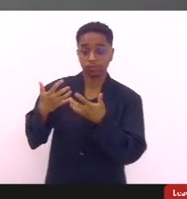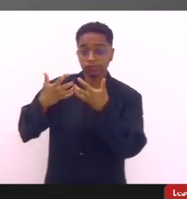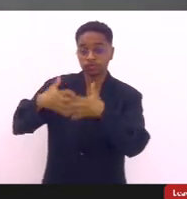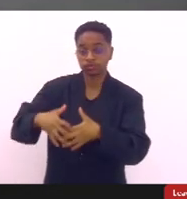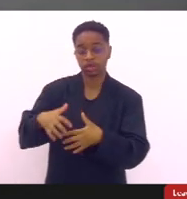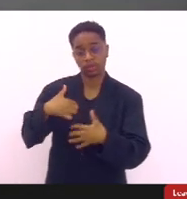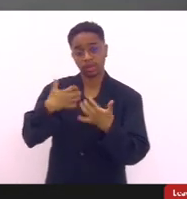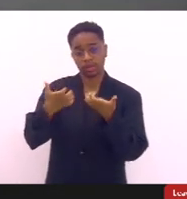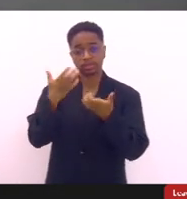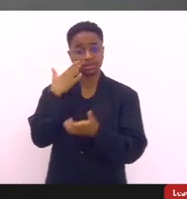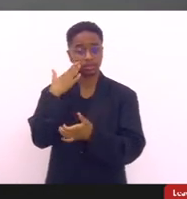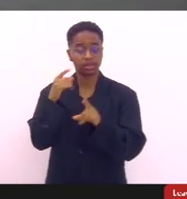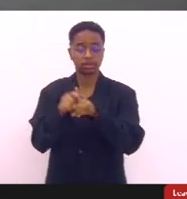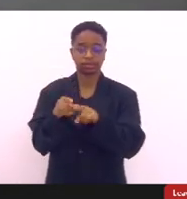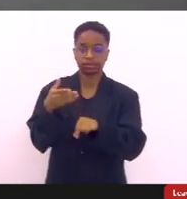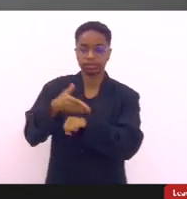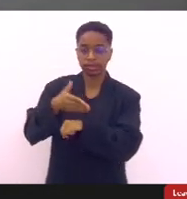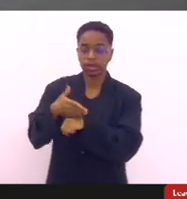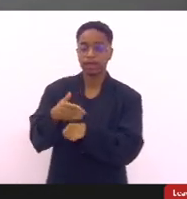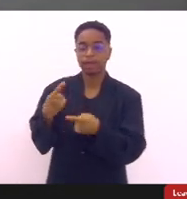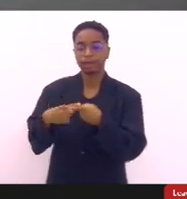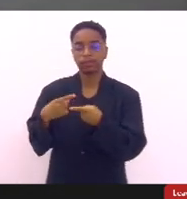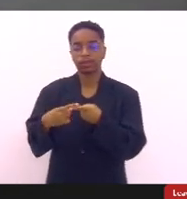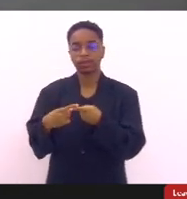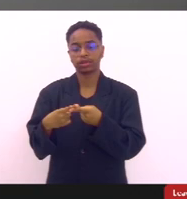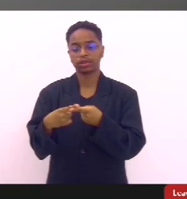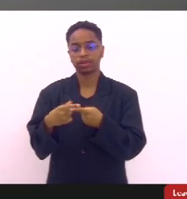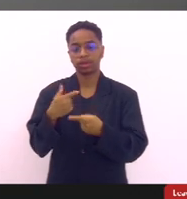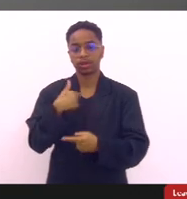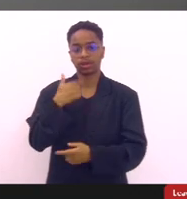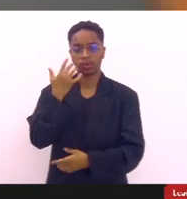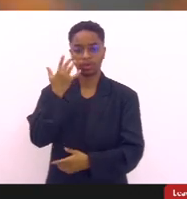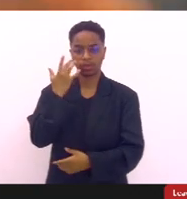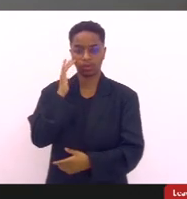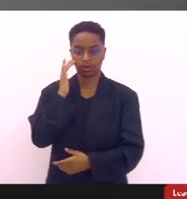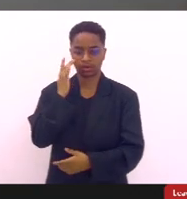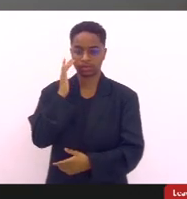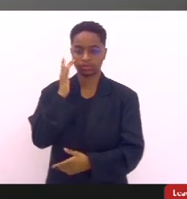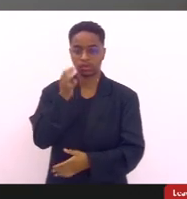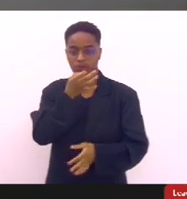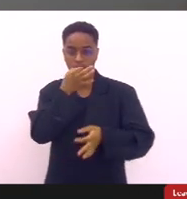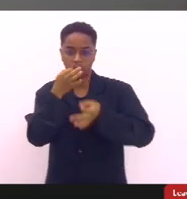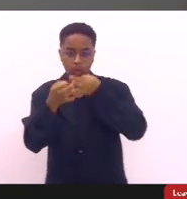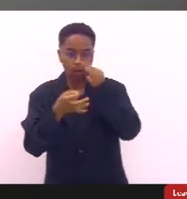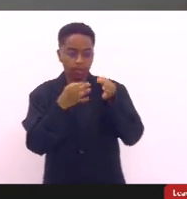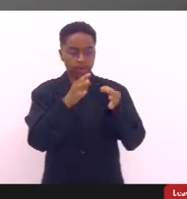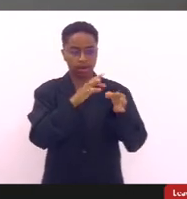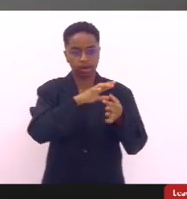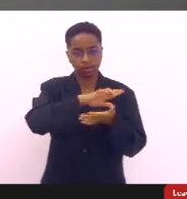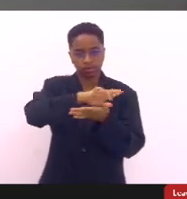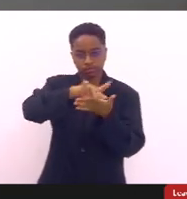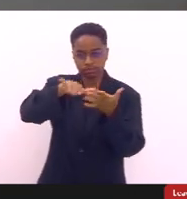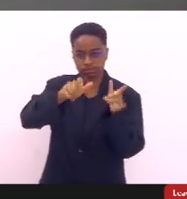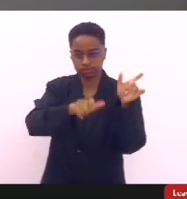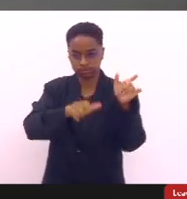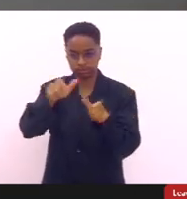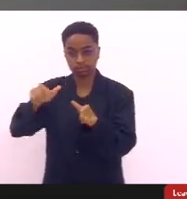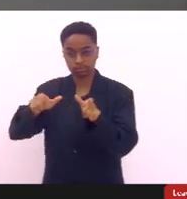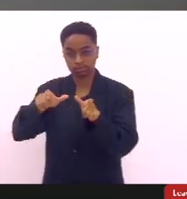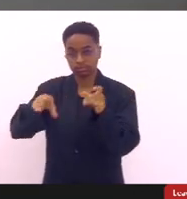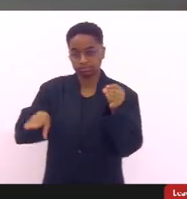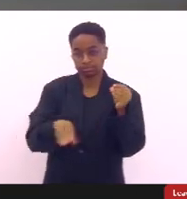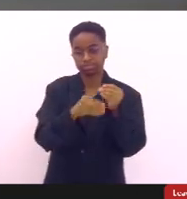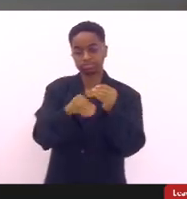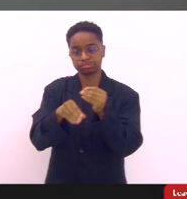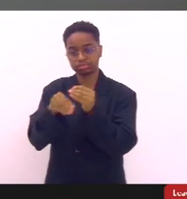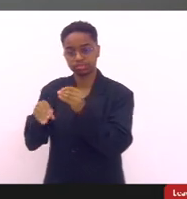Gostaria de participar, né? Porque eu acho que as opiniões diferentes, elas somam, né? E a